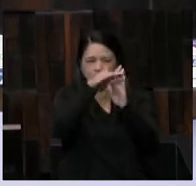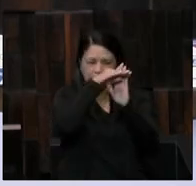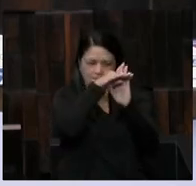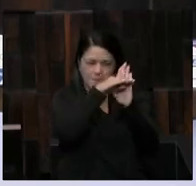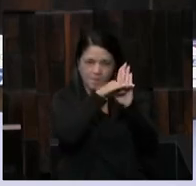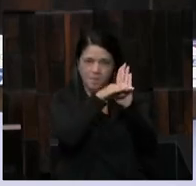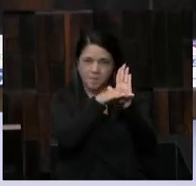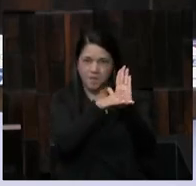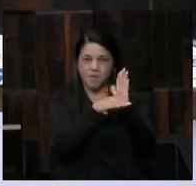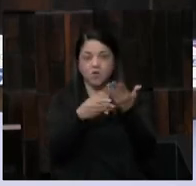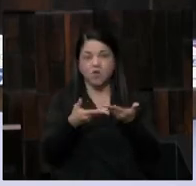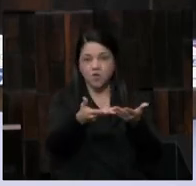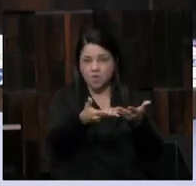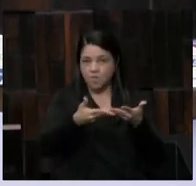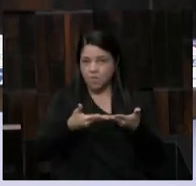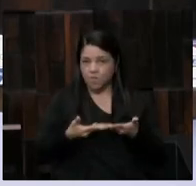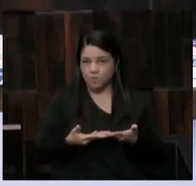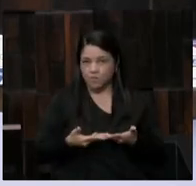pauta, convidando...